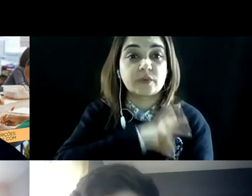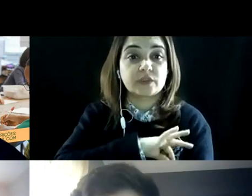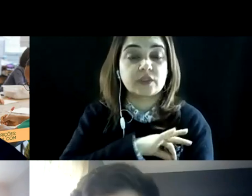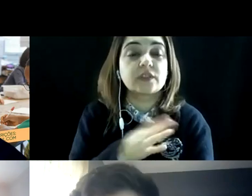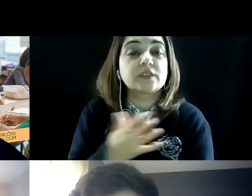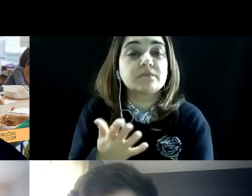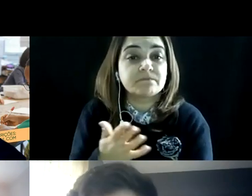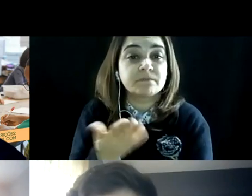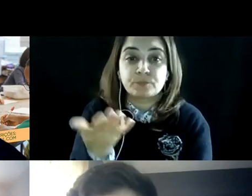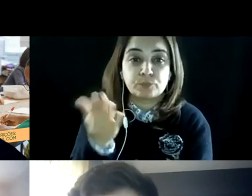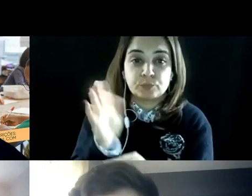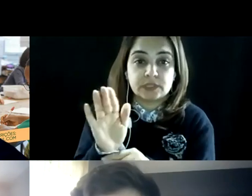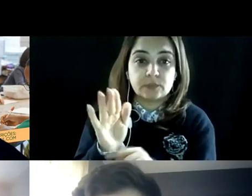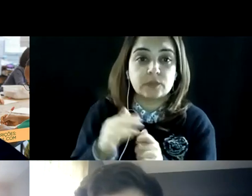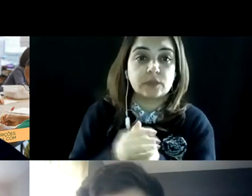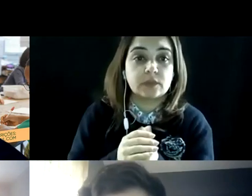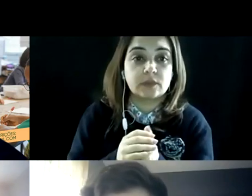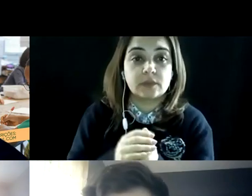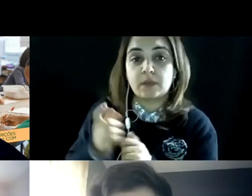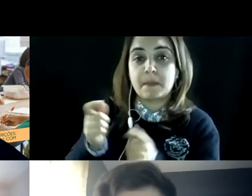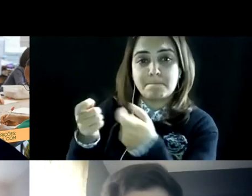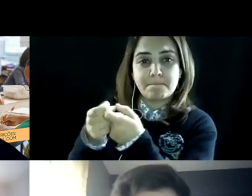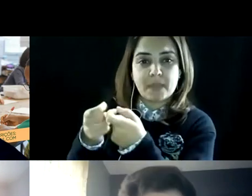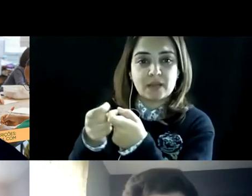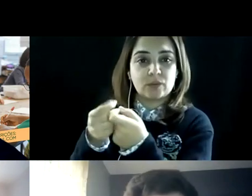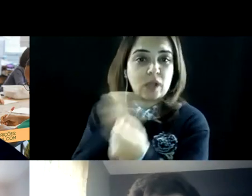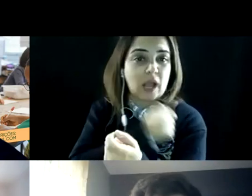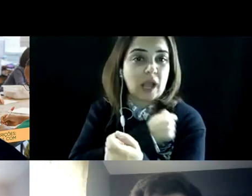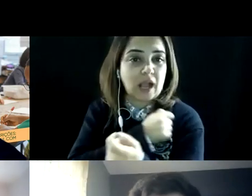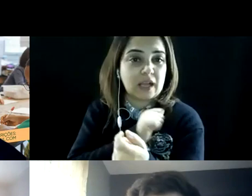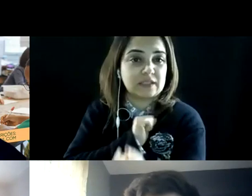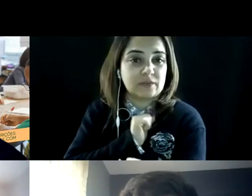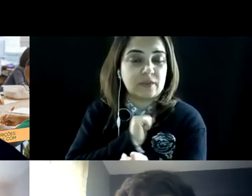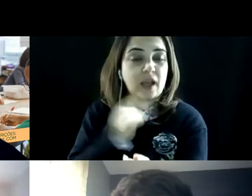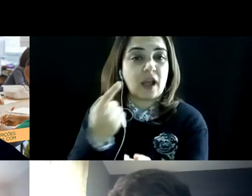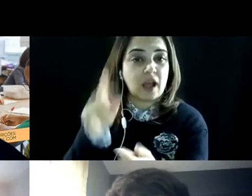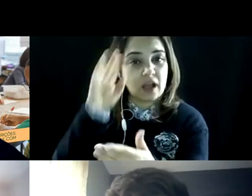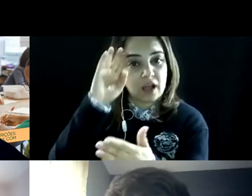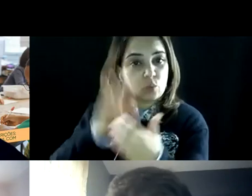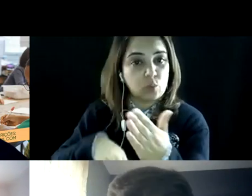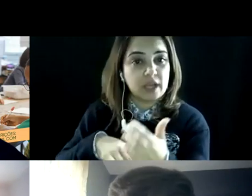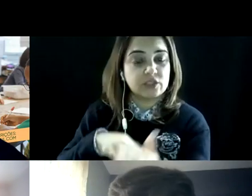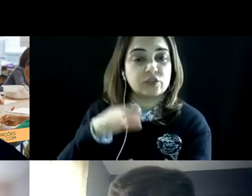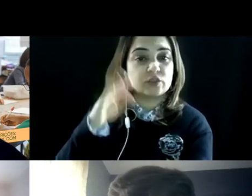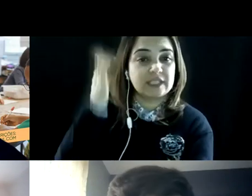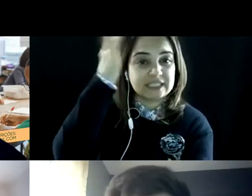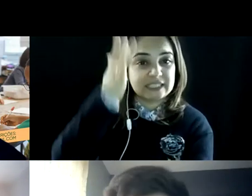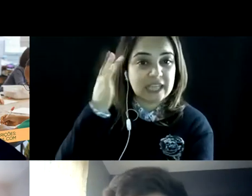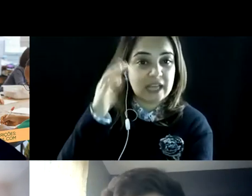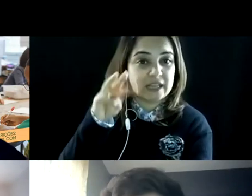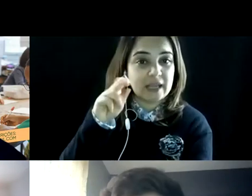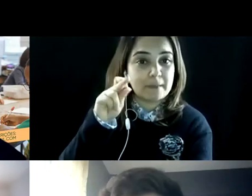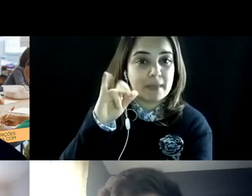ter. A título de exemplo, daqui perto de onde eu vivo, há o Colégio de Santa Maria de Lamas, que era um colégio que tinha um